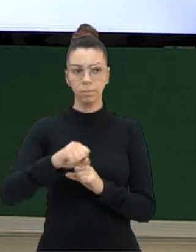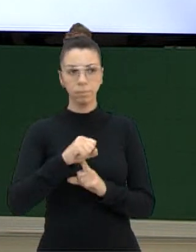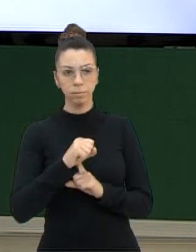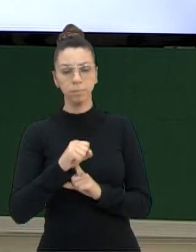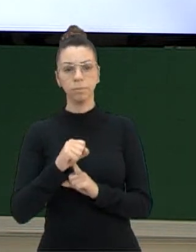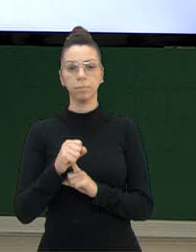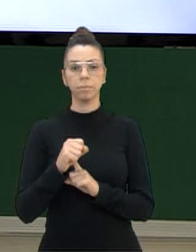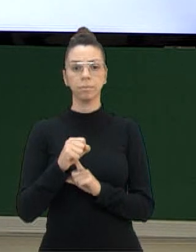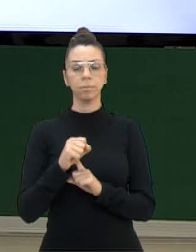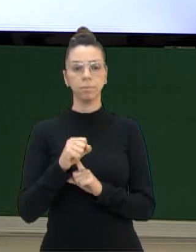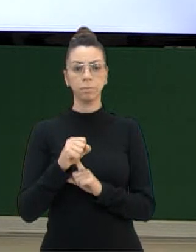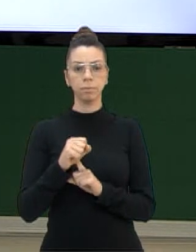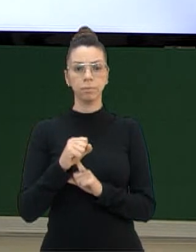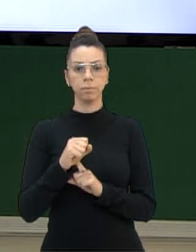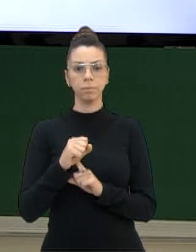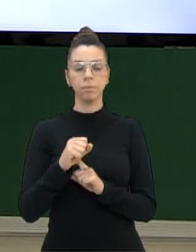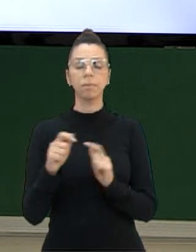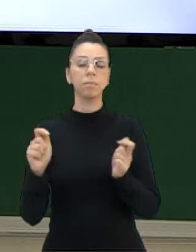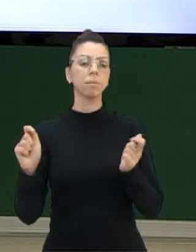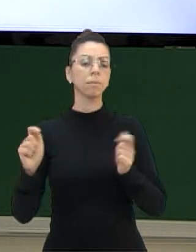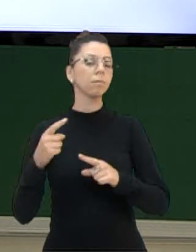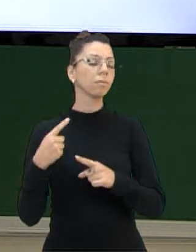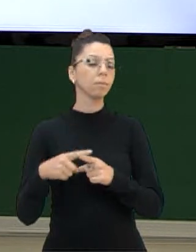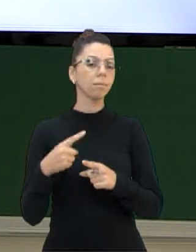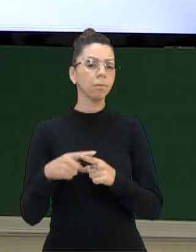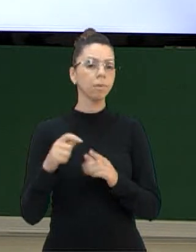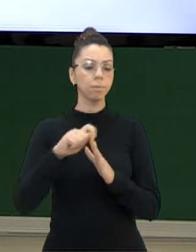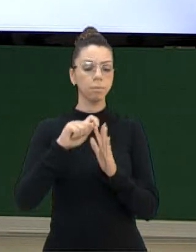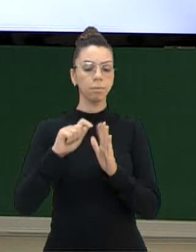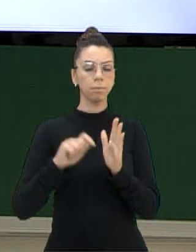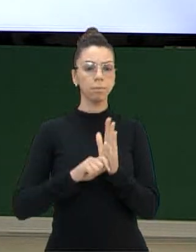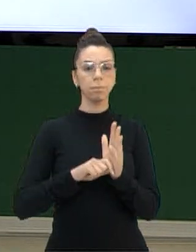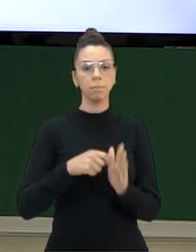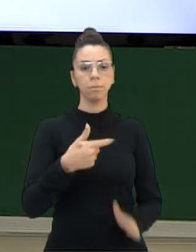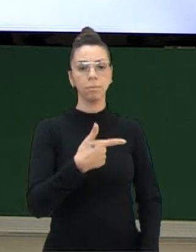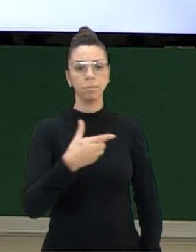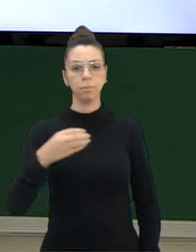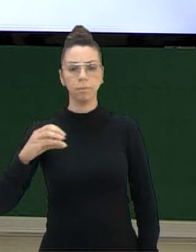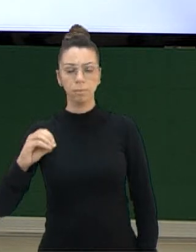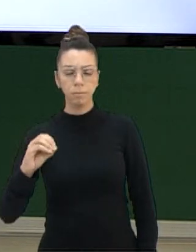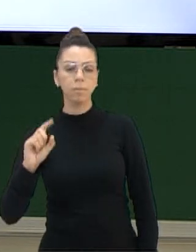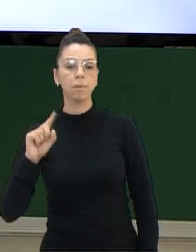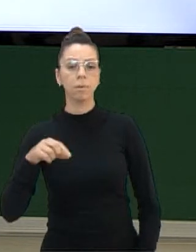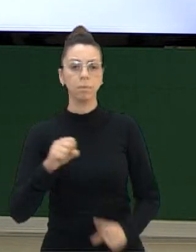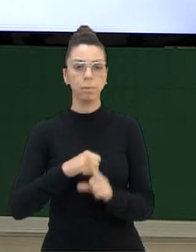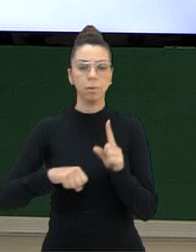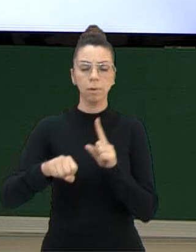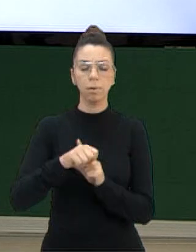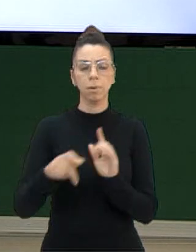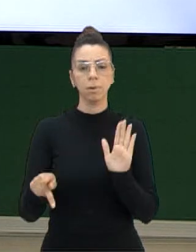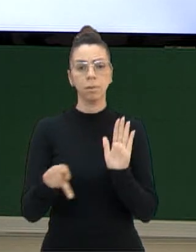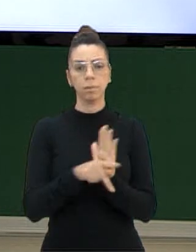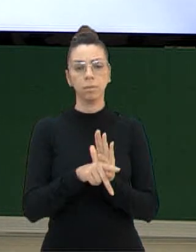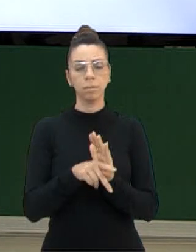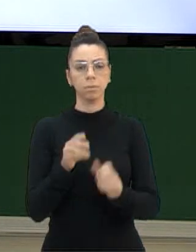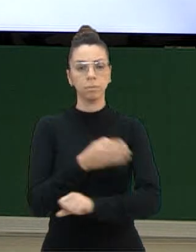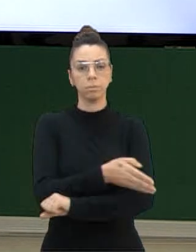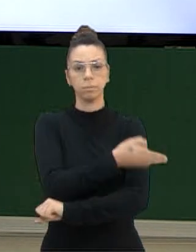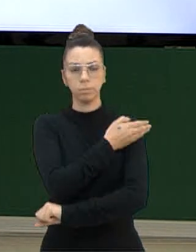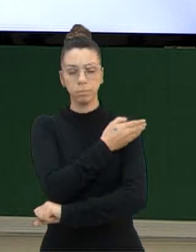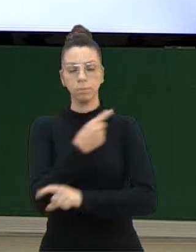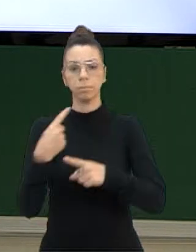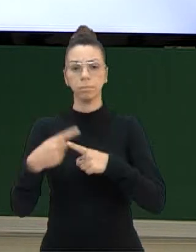com ferramentas de piedra. Por que século XX, o professor falou que é uma sociedade pré-histórica? É porque se passava em